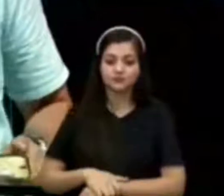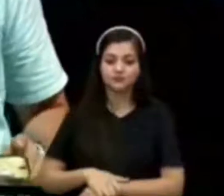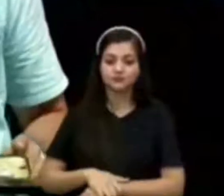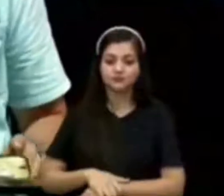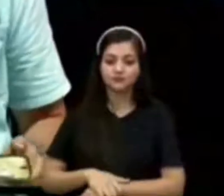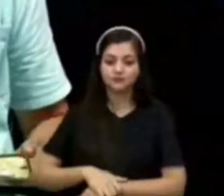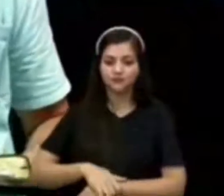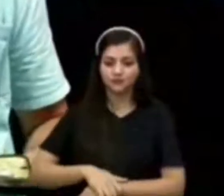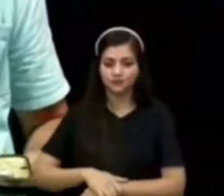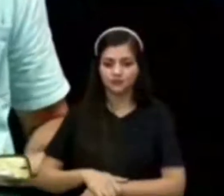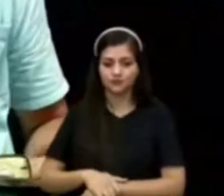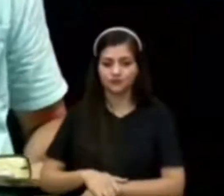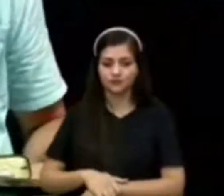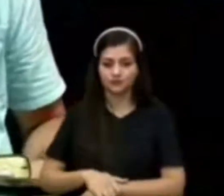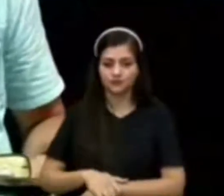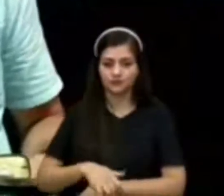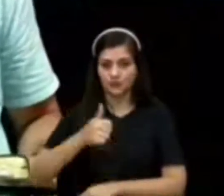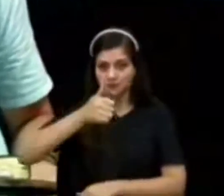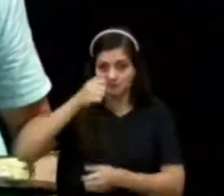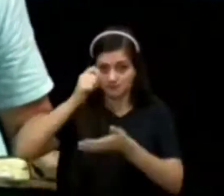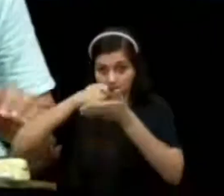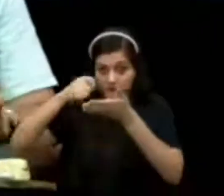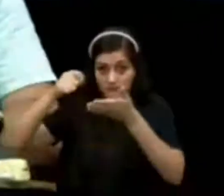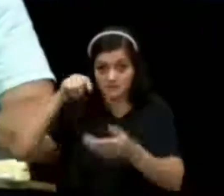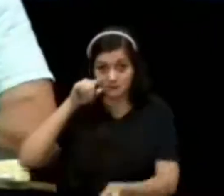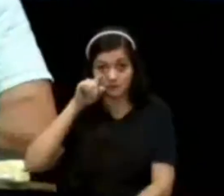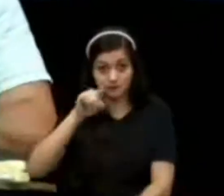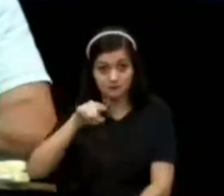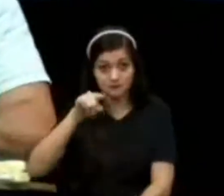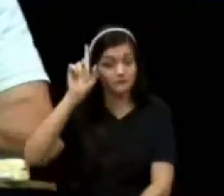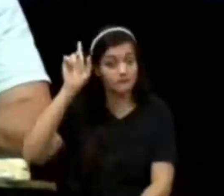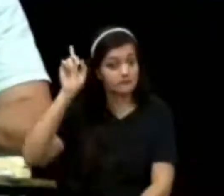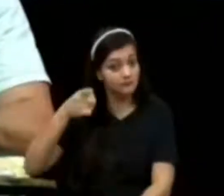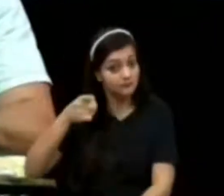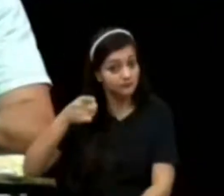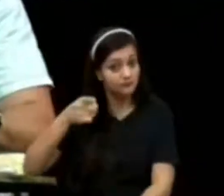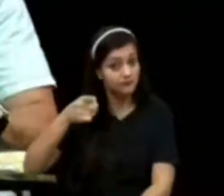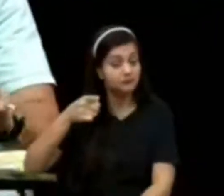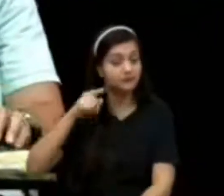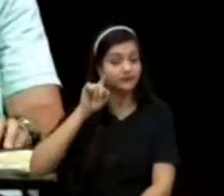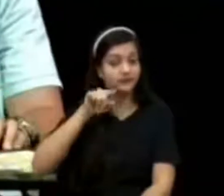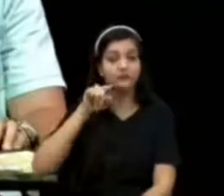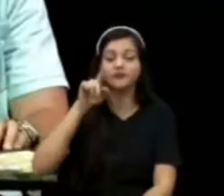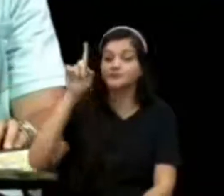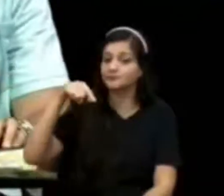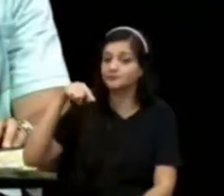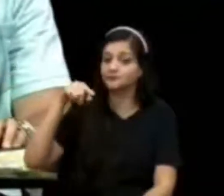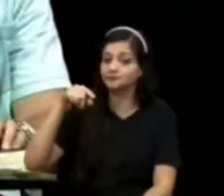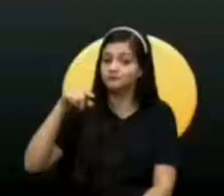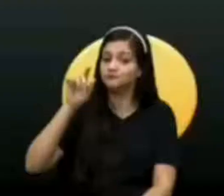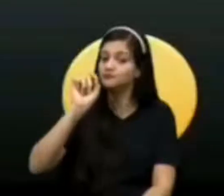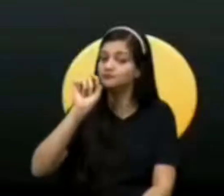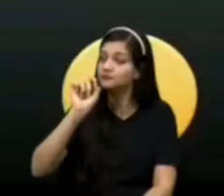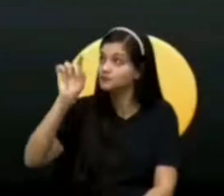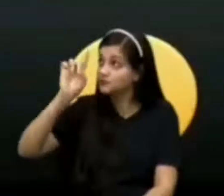Primeira verdade, anote aí: você é o que Deus diz quem você é.